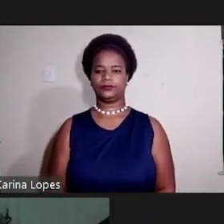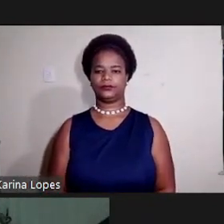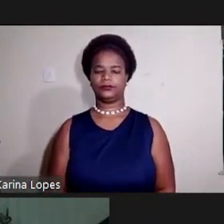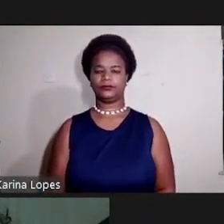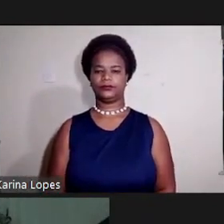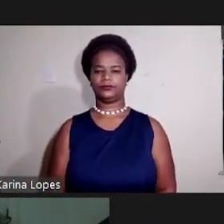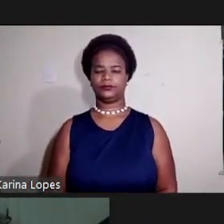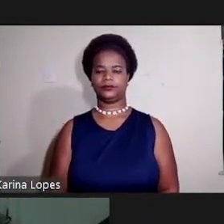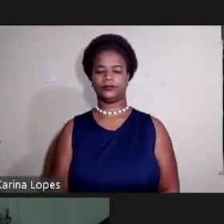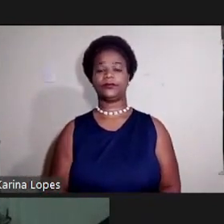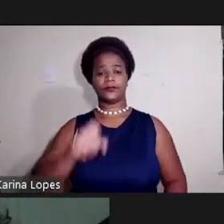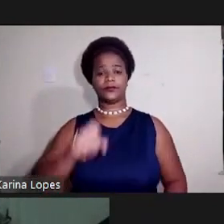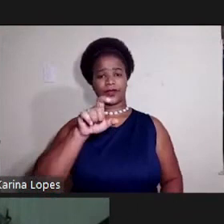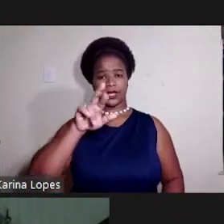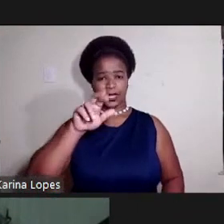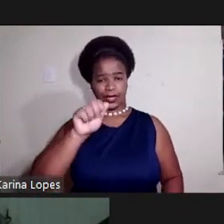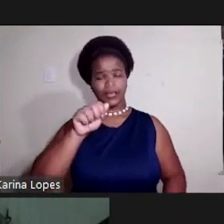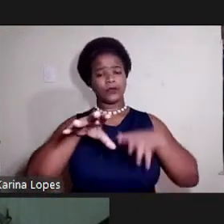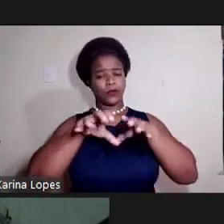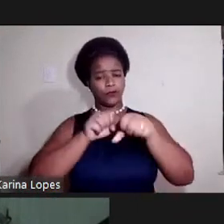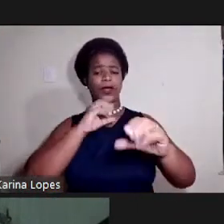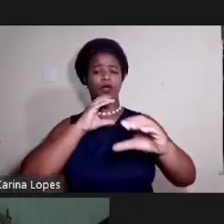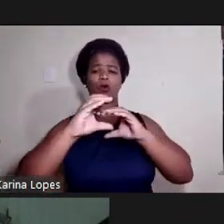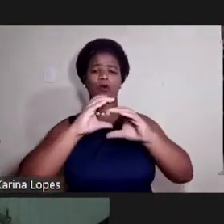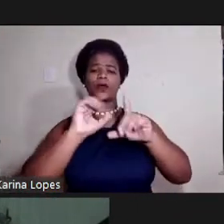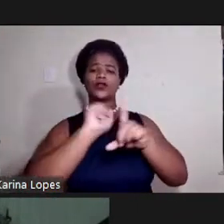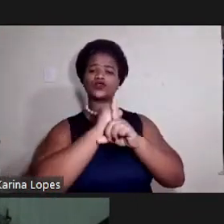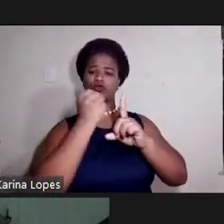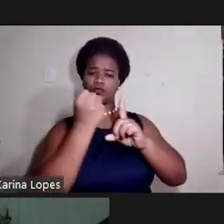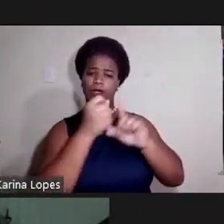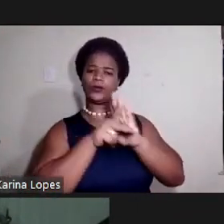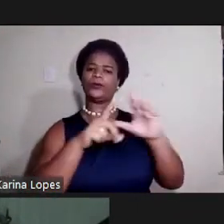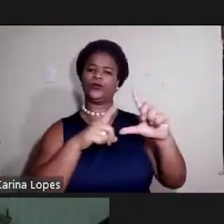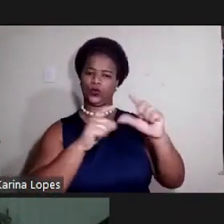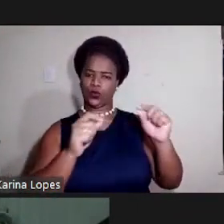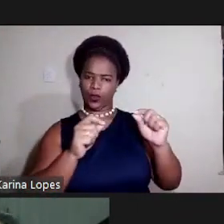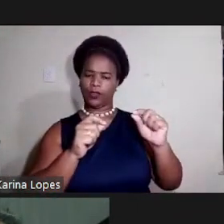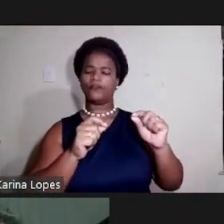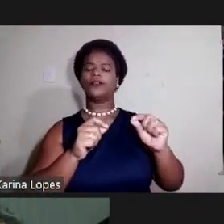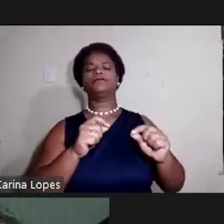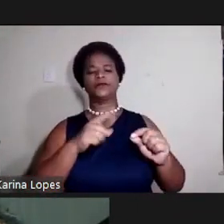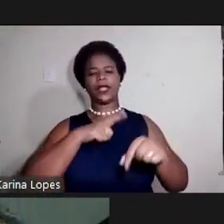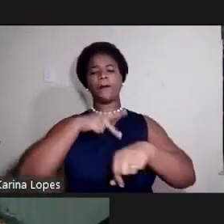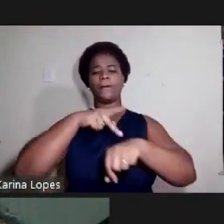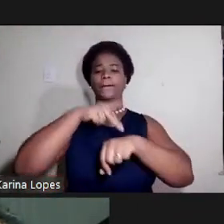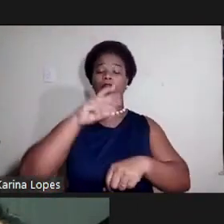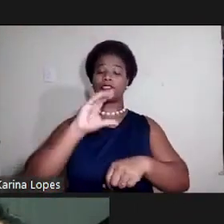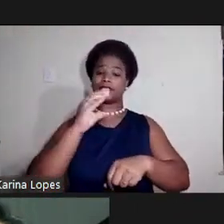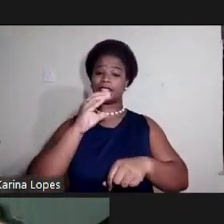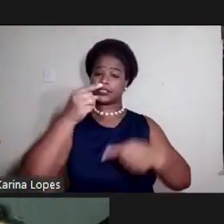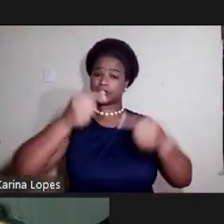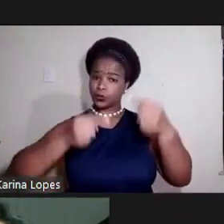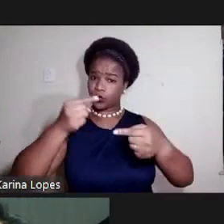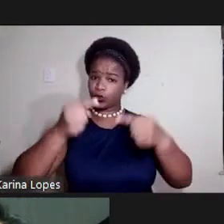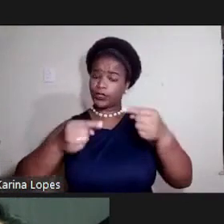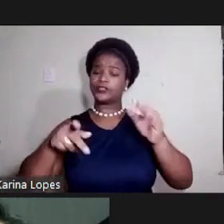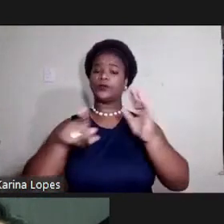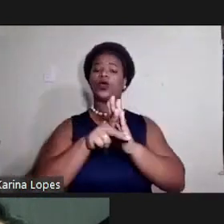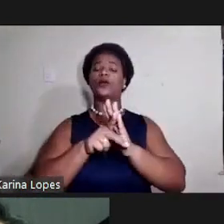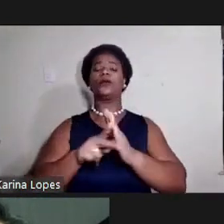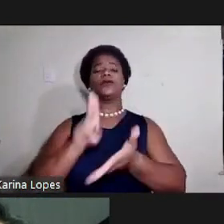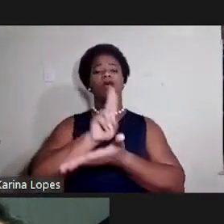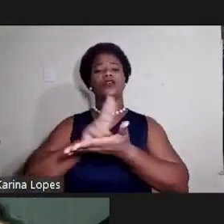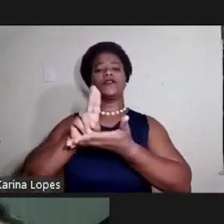Érica é formada em Comunicação Social pela UFJF, com pós-graduação em Ciências Políticas pela Universidade de Paris 1,